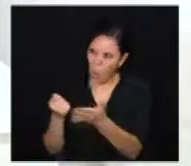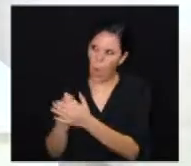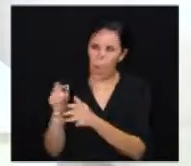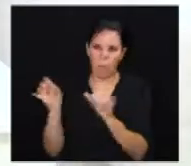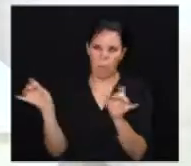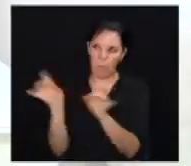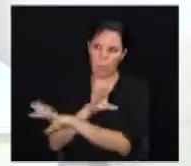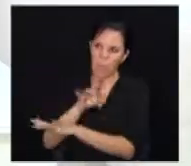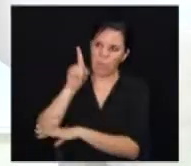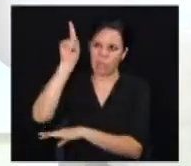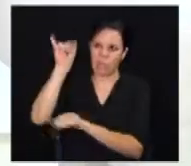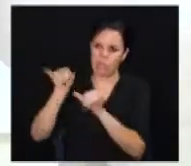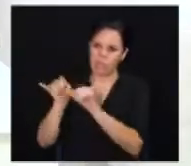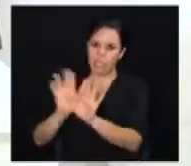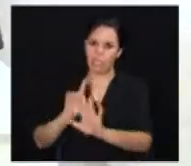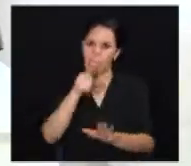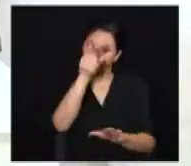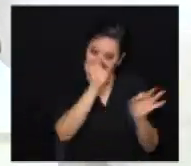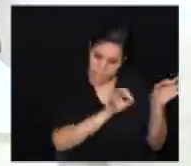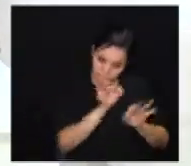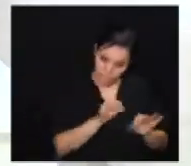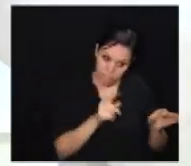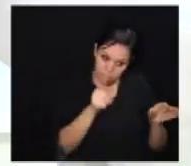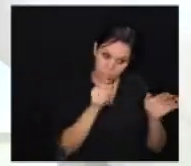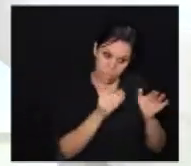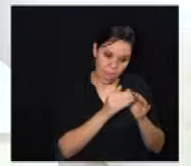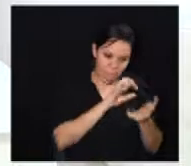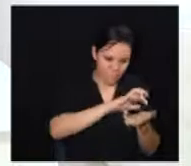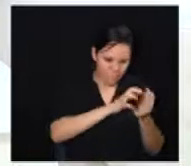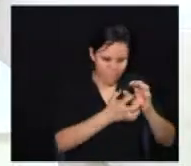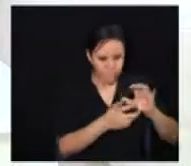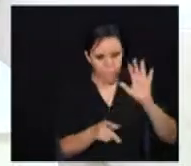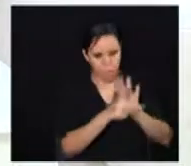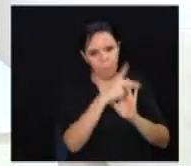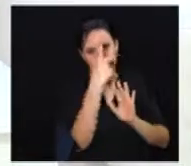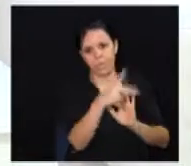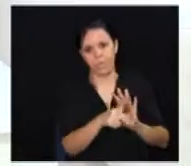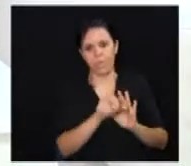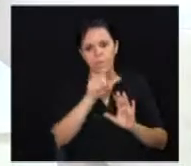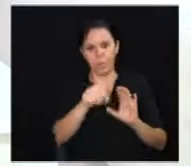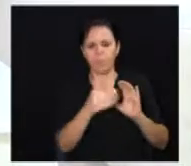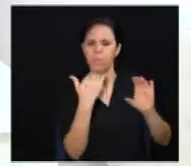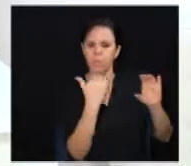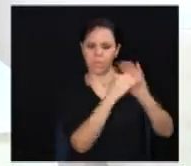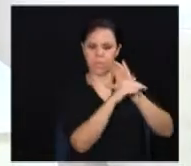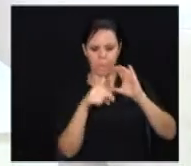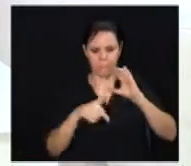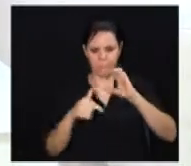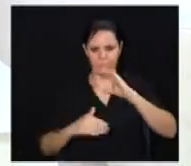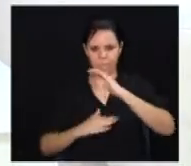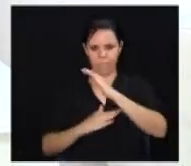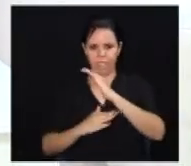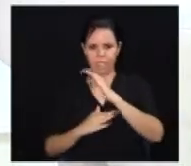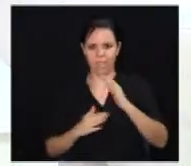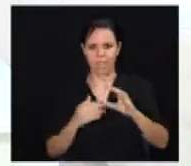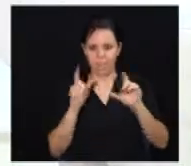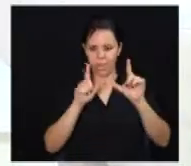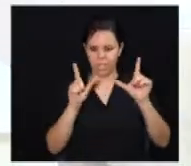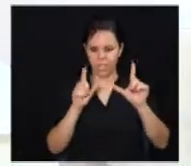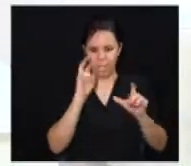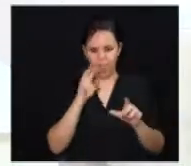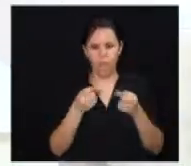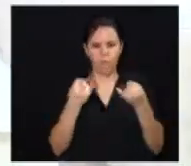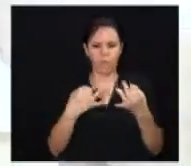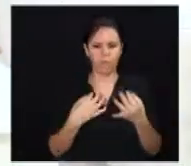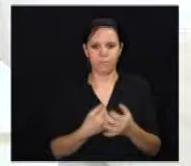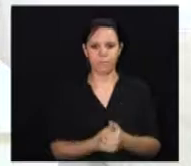massa pronta. Não, vale faz muito a a sua pena. própria massa, né? E depois manda uma mensagem aí pra gente e conta como é que ficou essa massa, né?